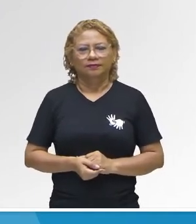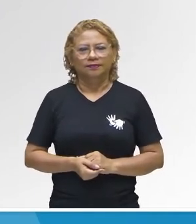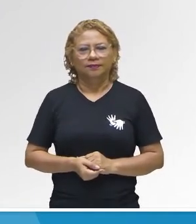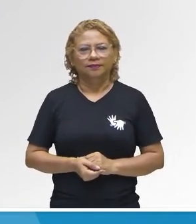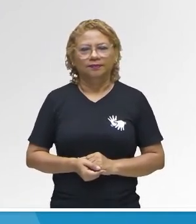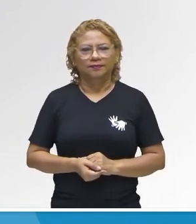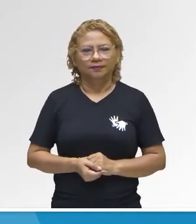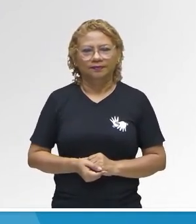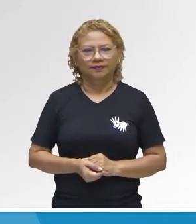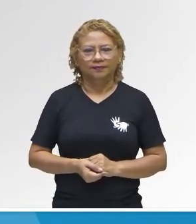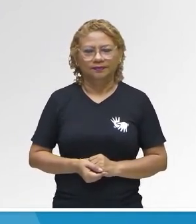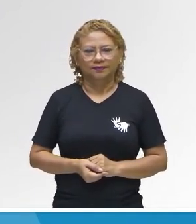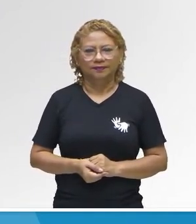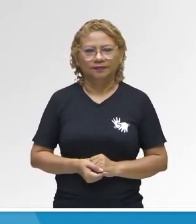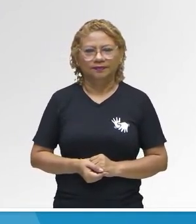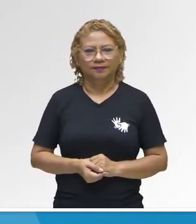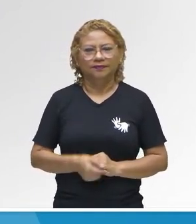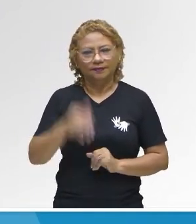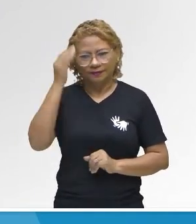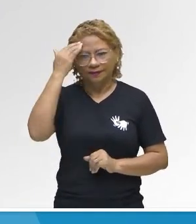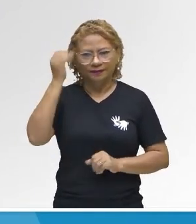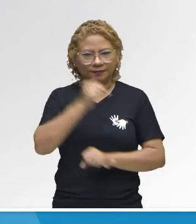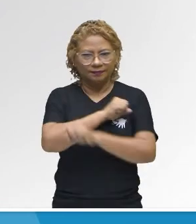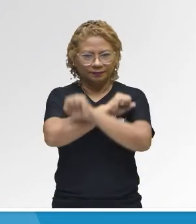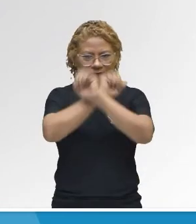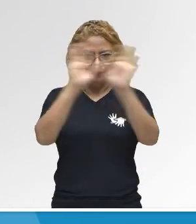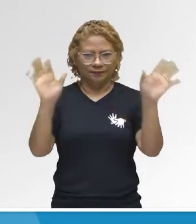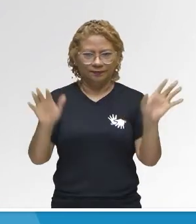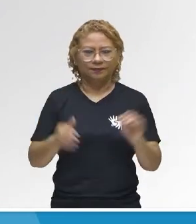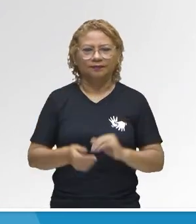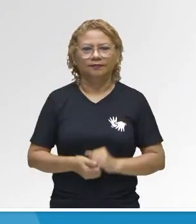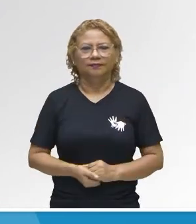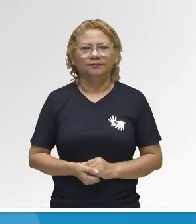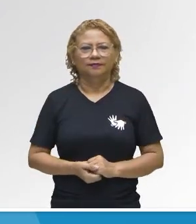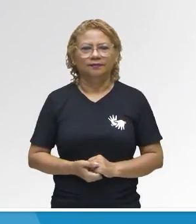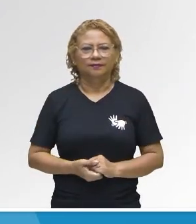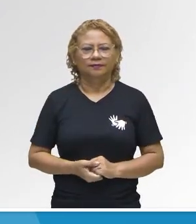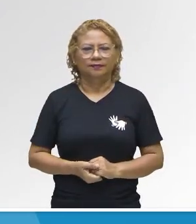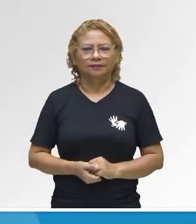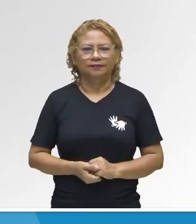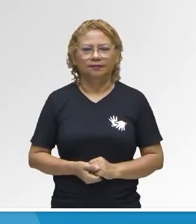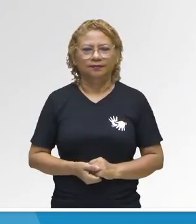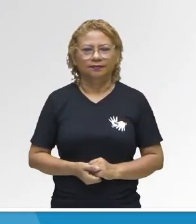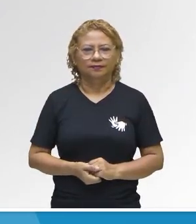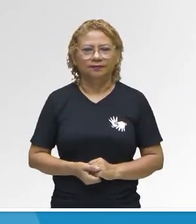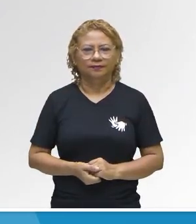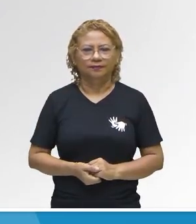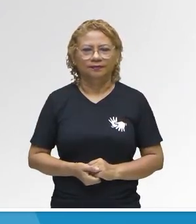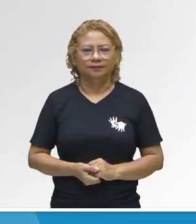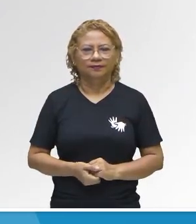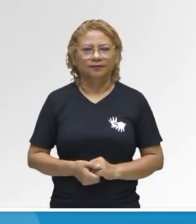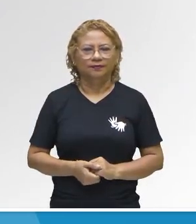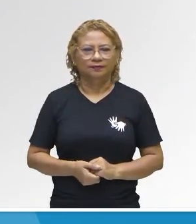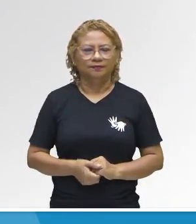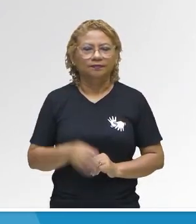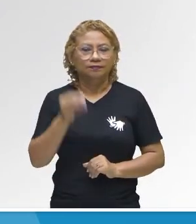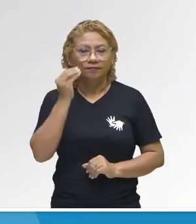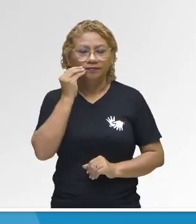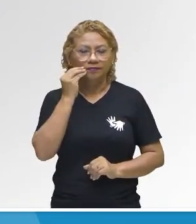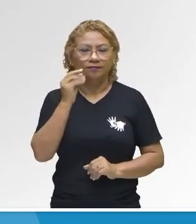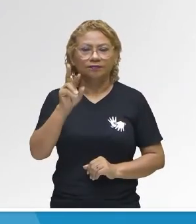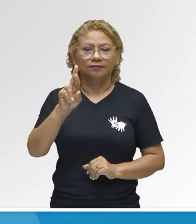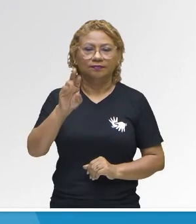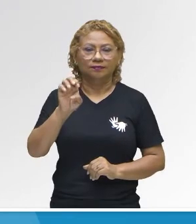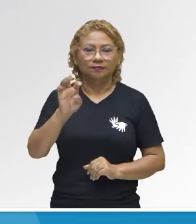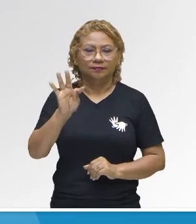já vou ter aqui uma outra formação de uma outra figura. Tudo bem? Vamos lá para o próximo exemplo, então, para a gente ver como fica uma reta. Olha o que acontece com a